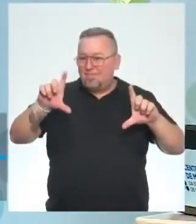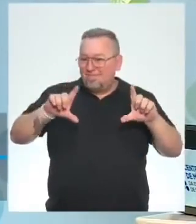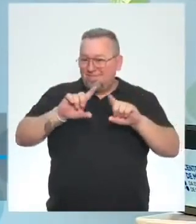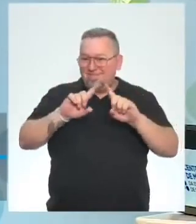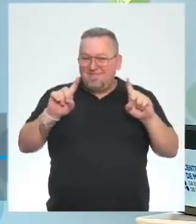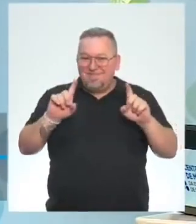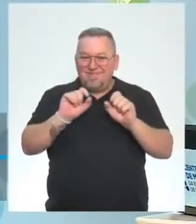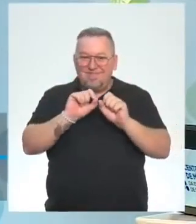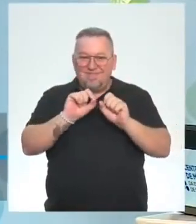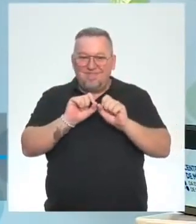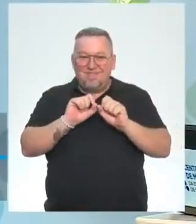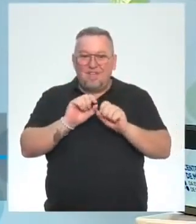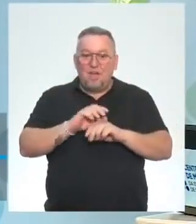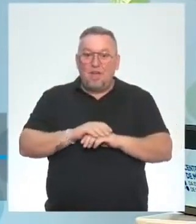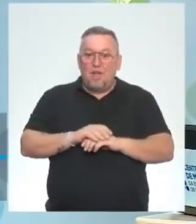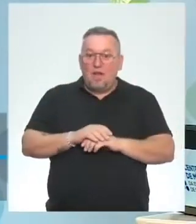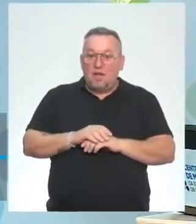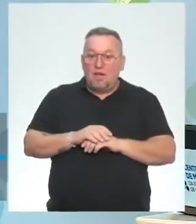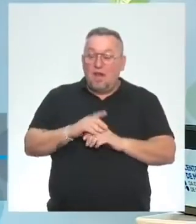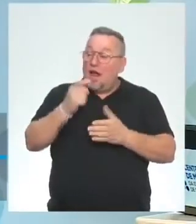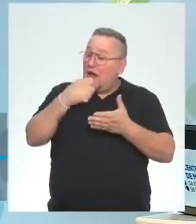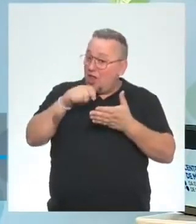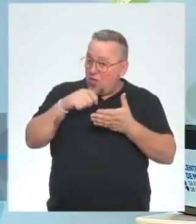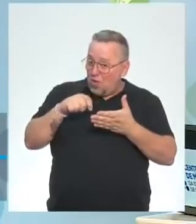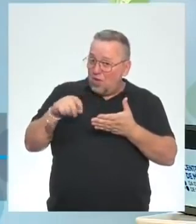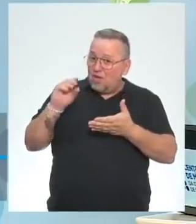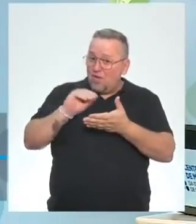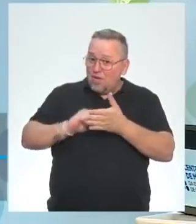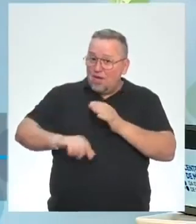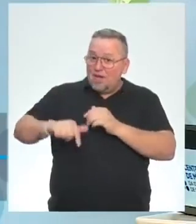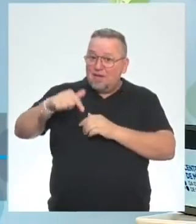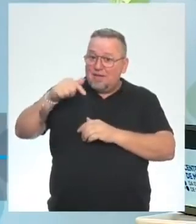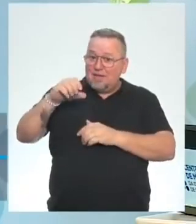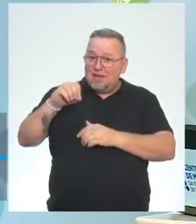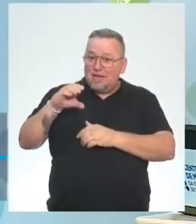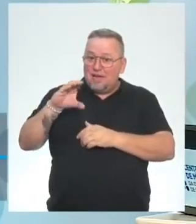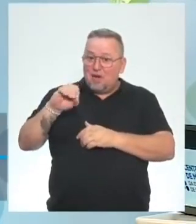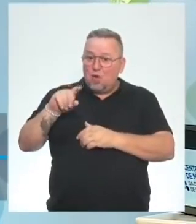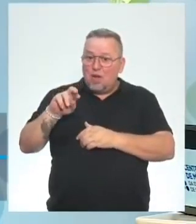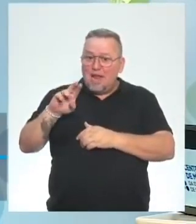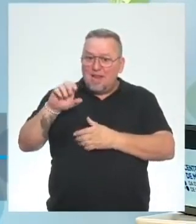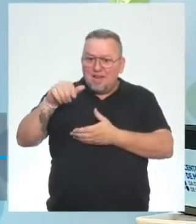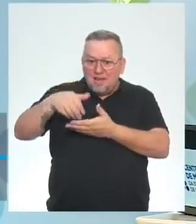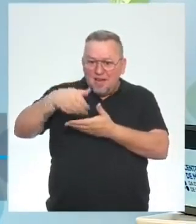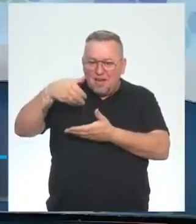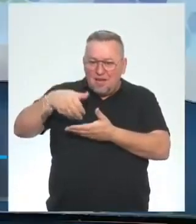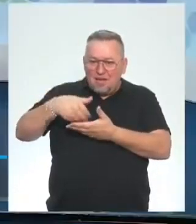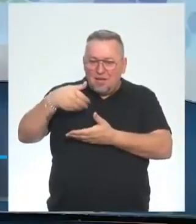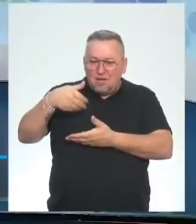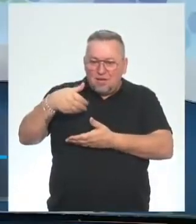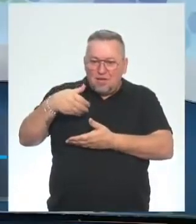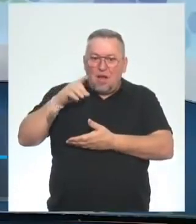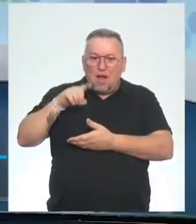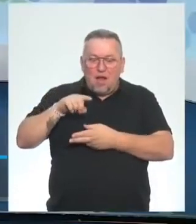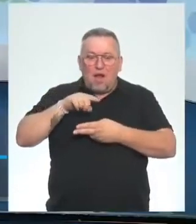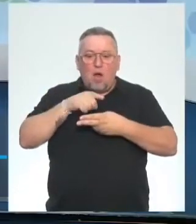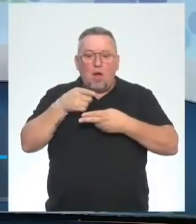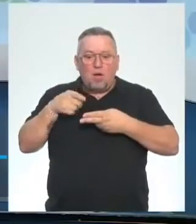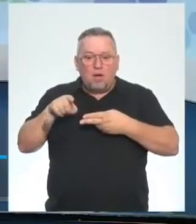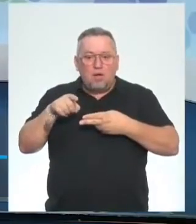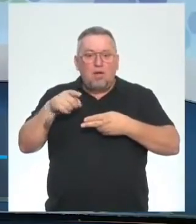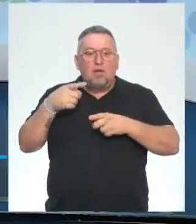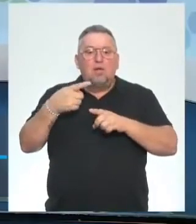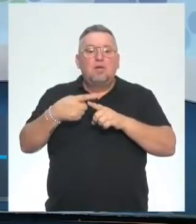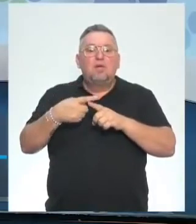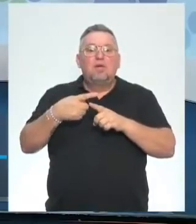tudo bonitinho, aí ela fala para você, anote, nós vamos colocar 70 colheres. Beleza, é um aproximado. Legal. Por